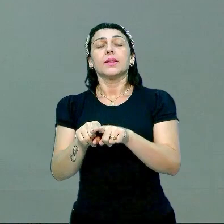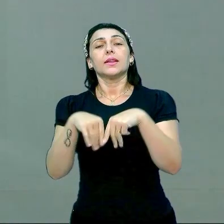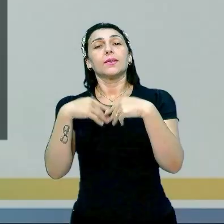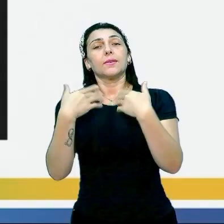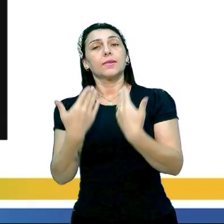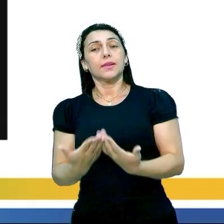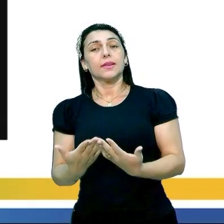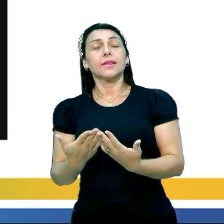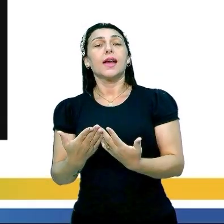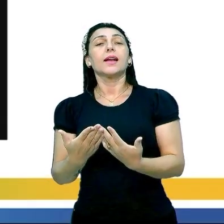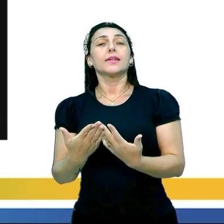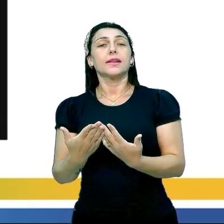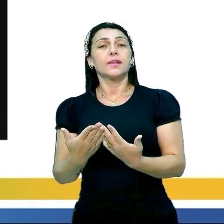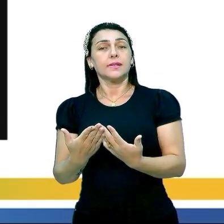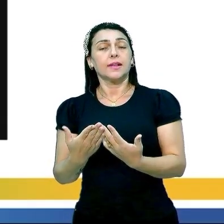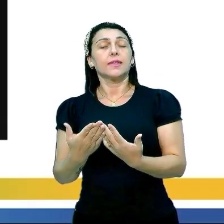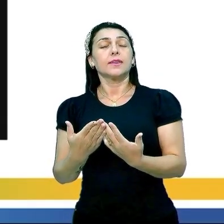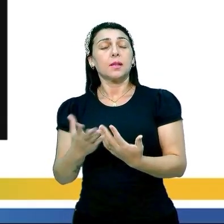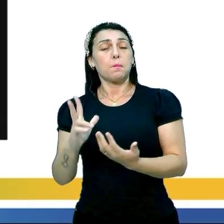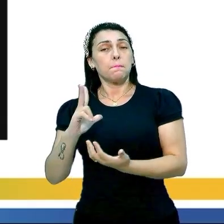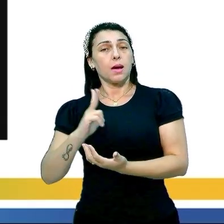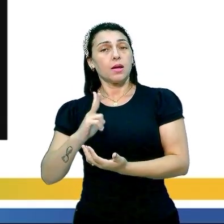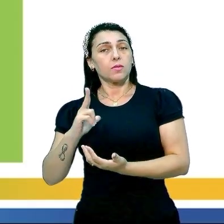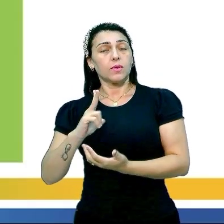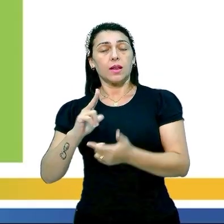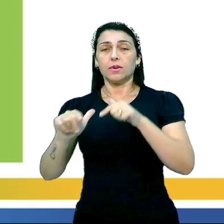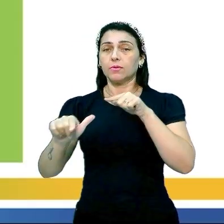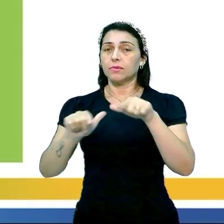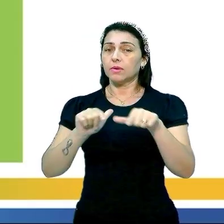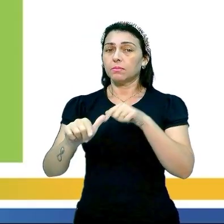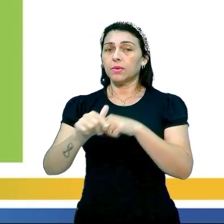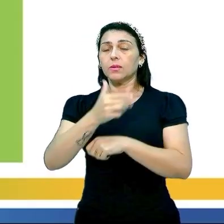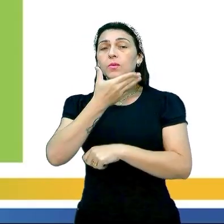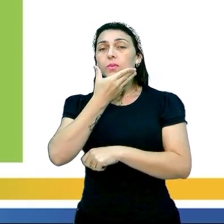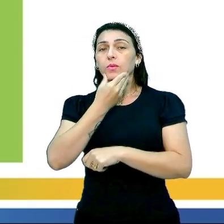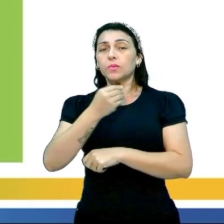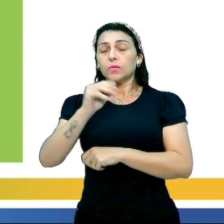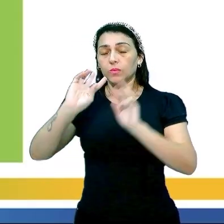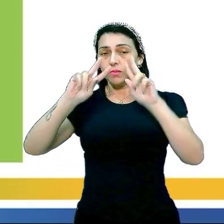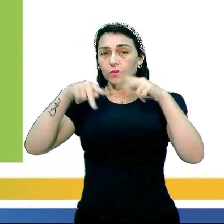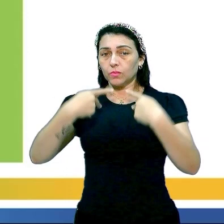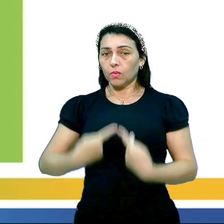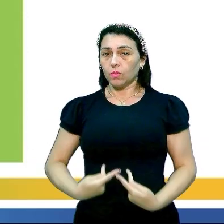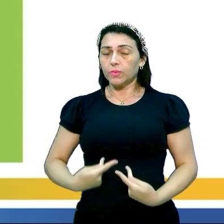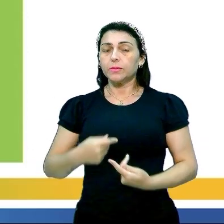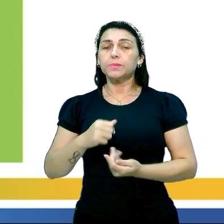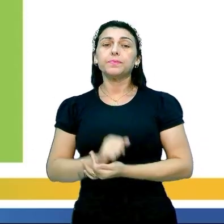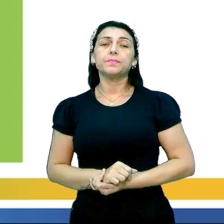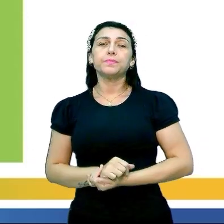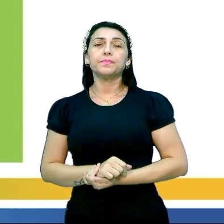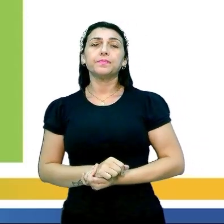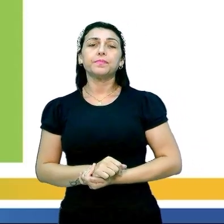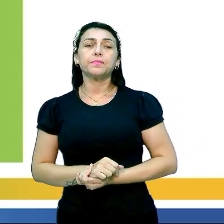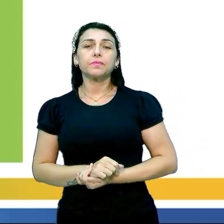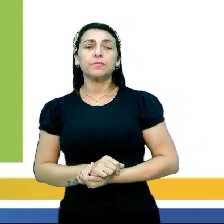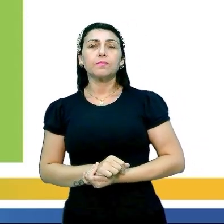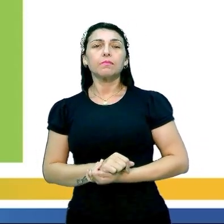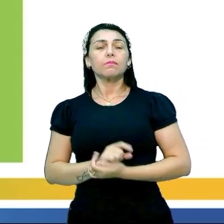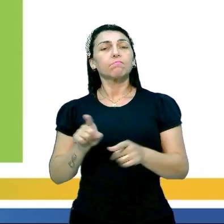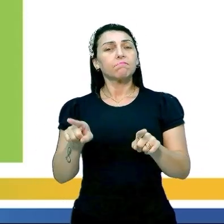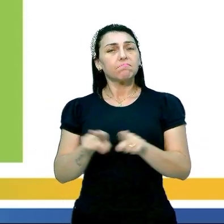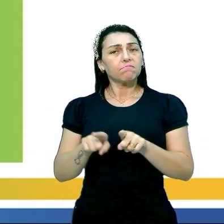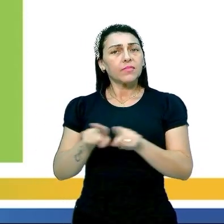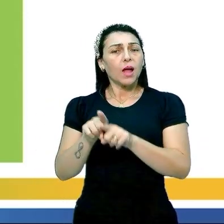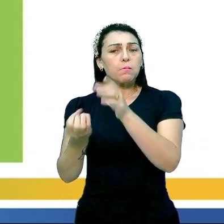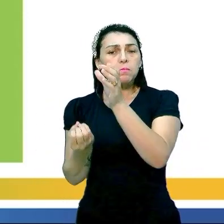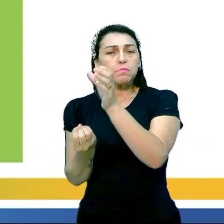inclusive, uma das grandes peculiaridades do trabalho humano. Então, agora uma outra coisa interessante é